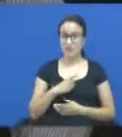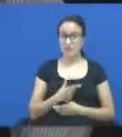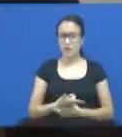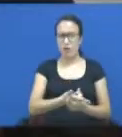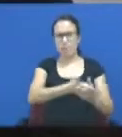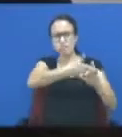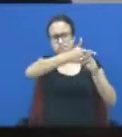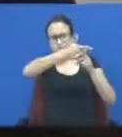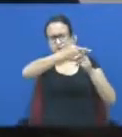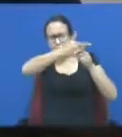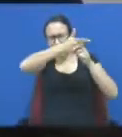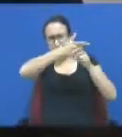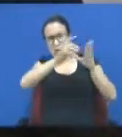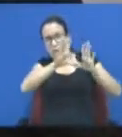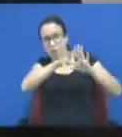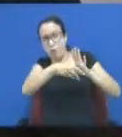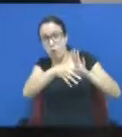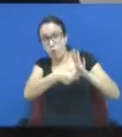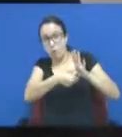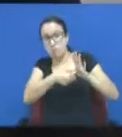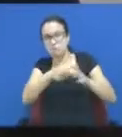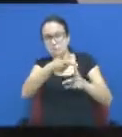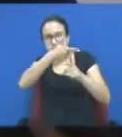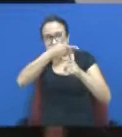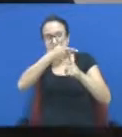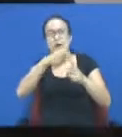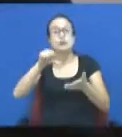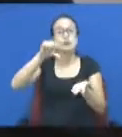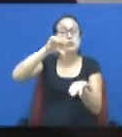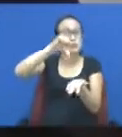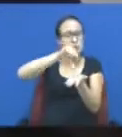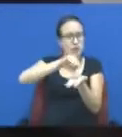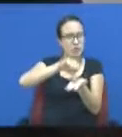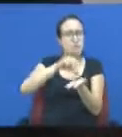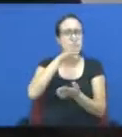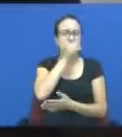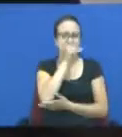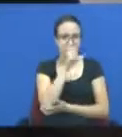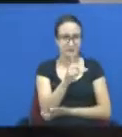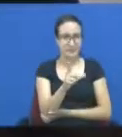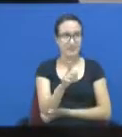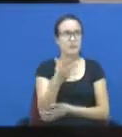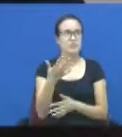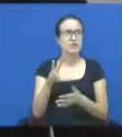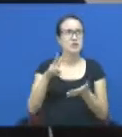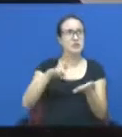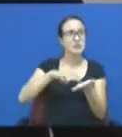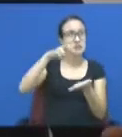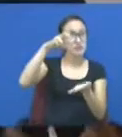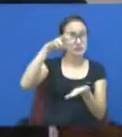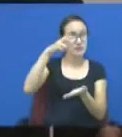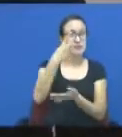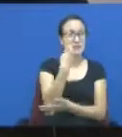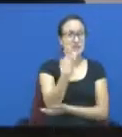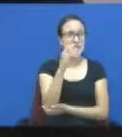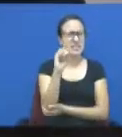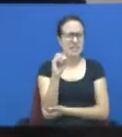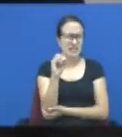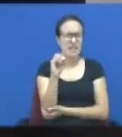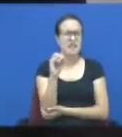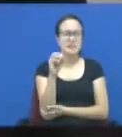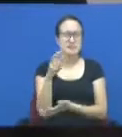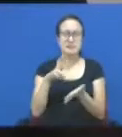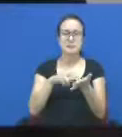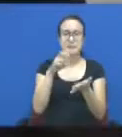armada no centro de Limeira, né? Eu acho que foi mais ou menos umas 10h15 da manhã, questão de armamento